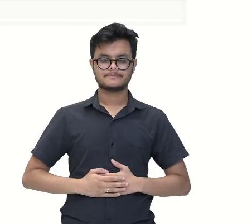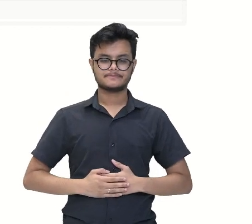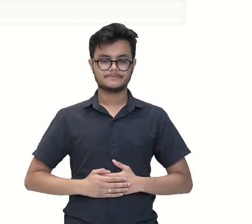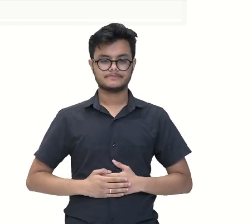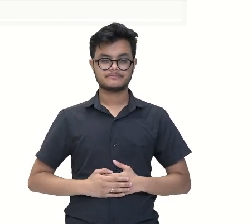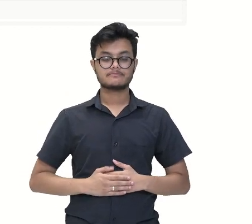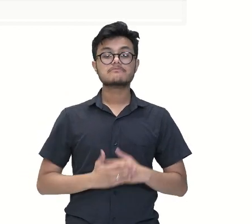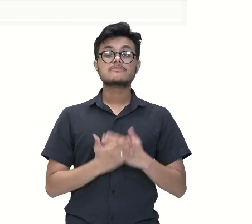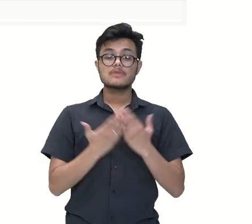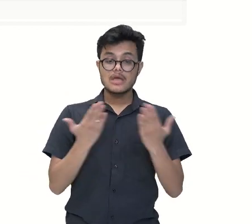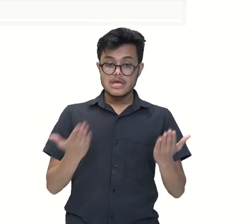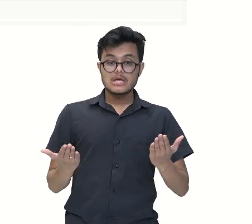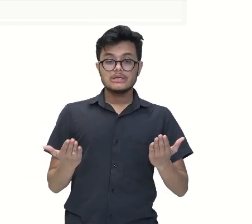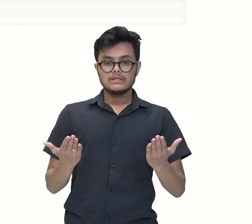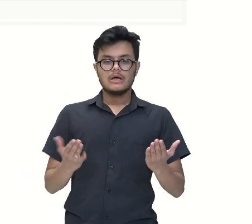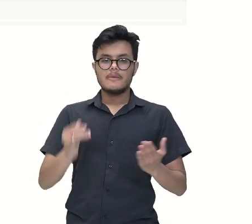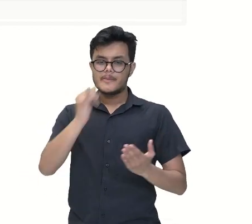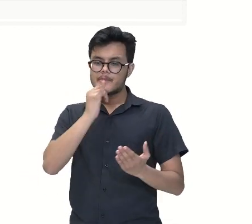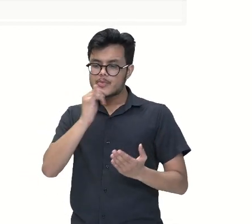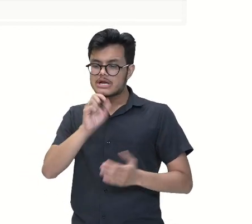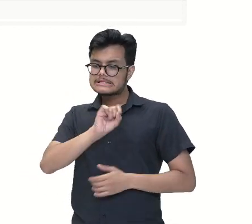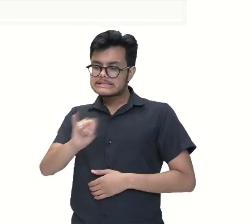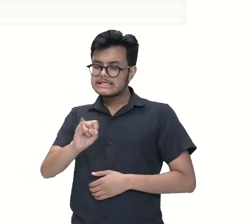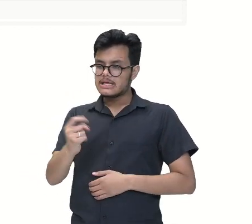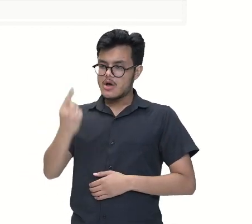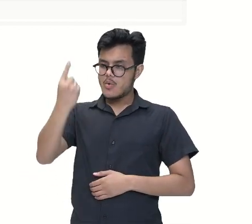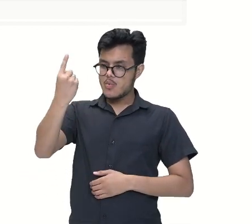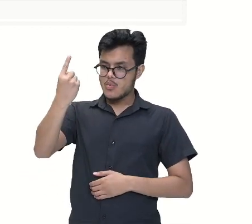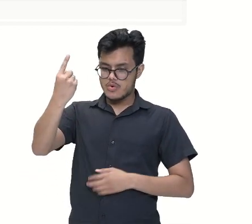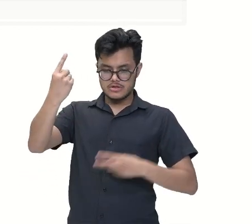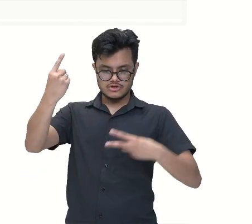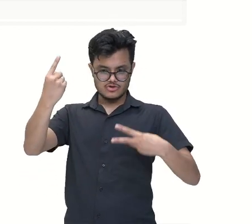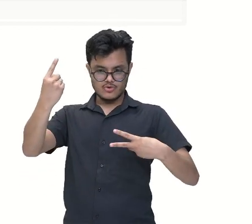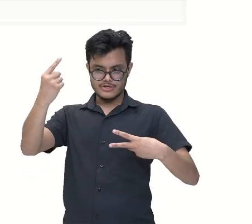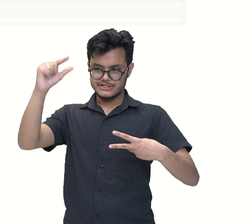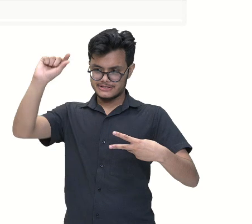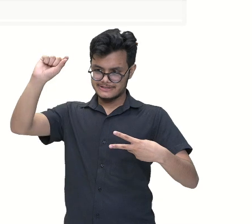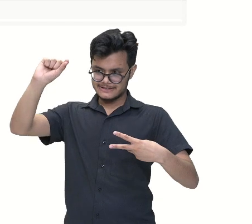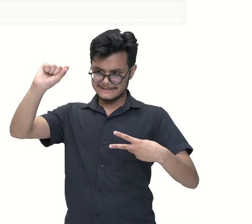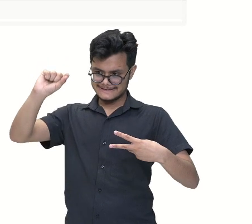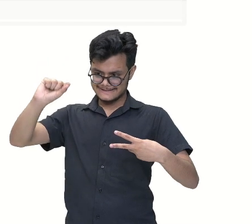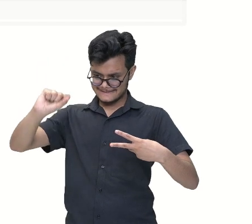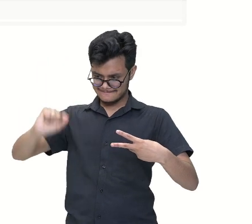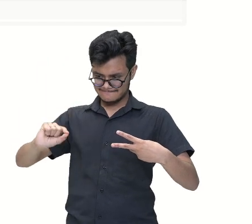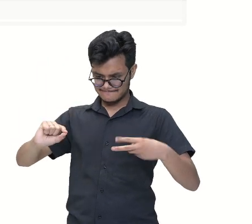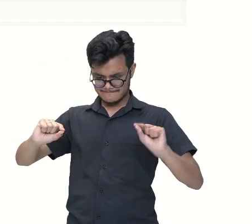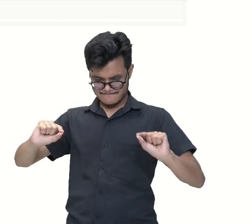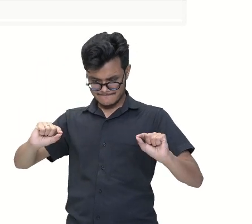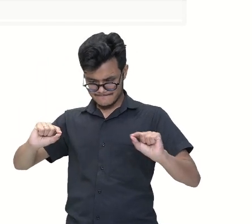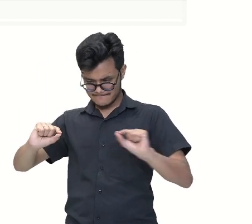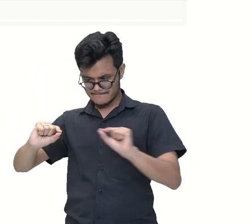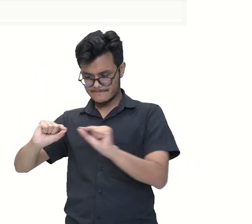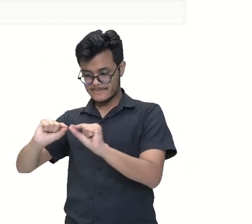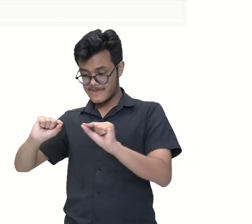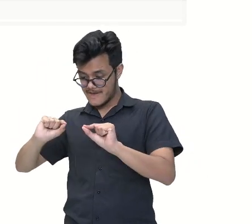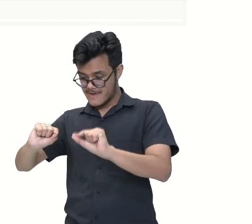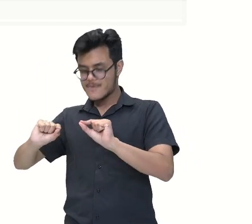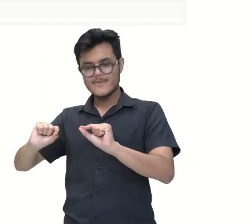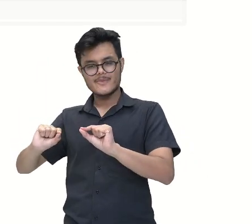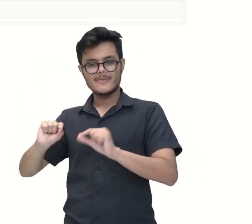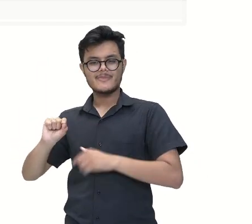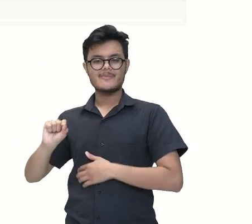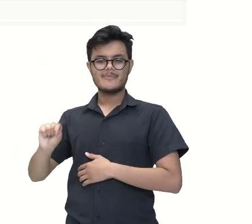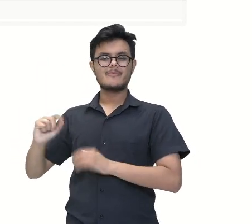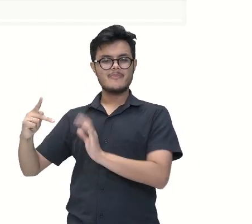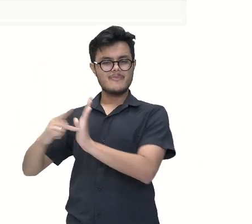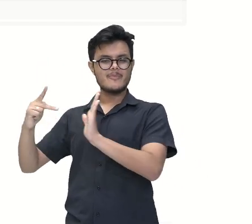Quando eu junto, né, interligo essas duas coordenadas, eu tenho o